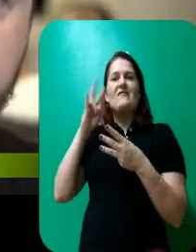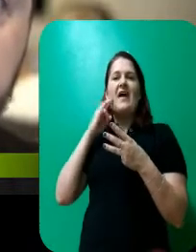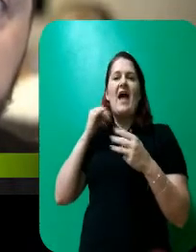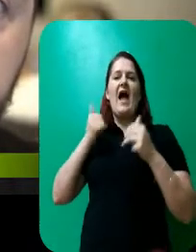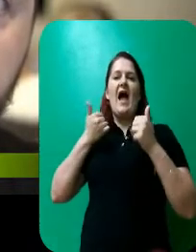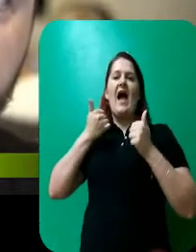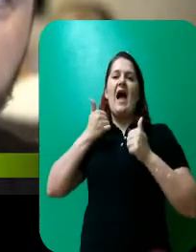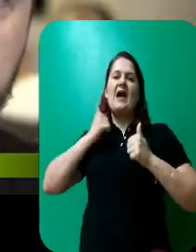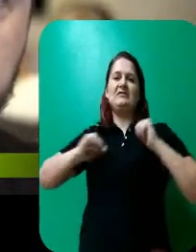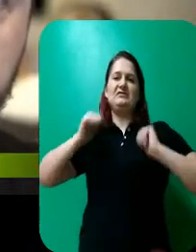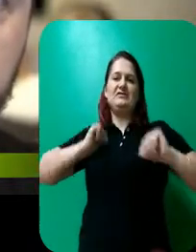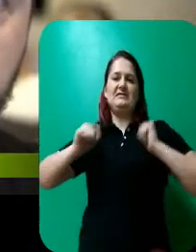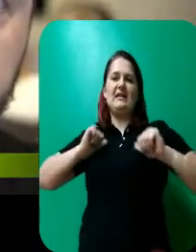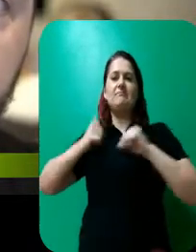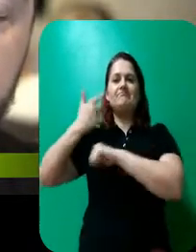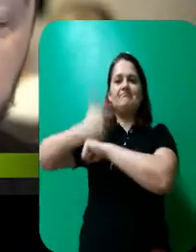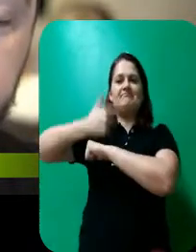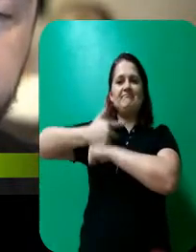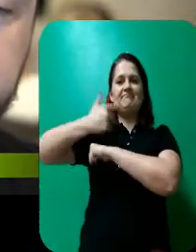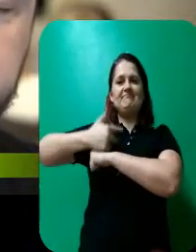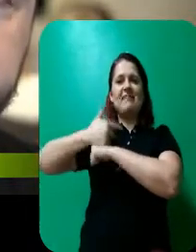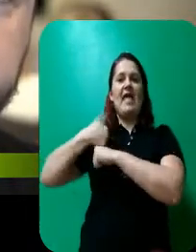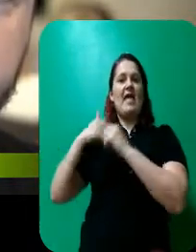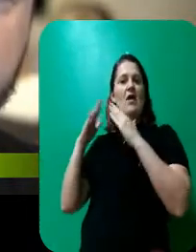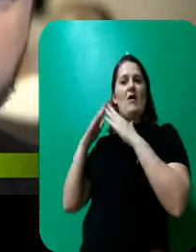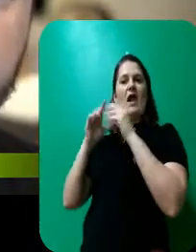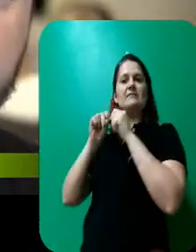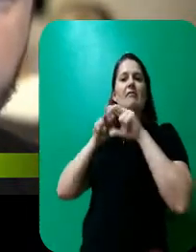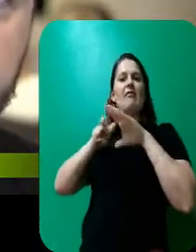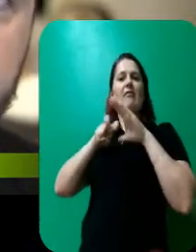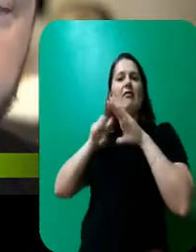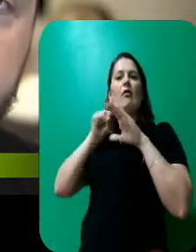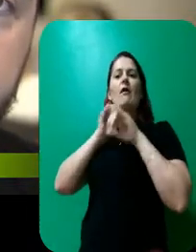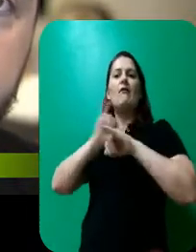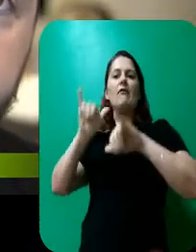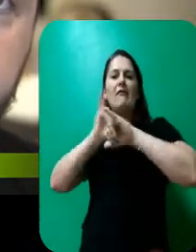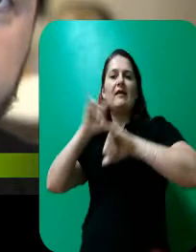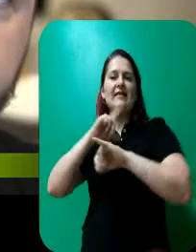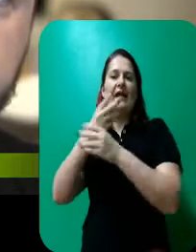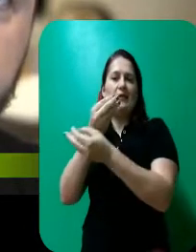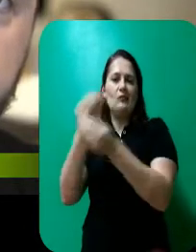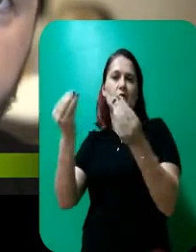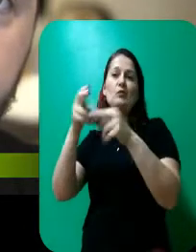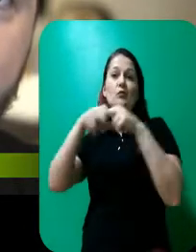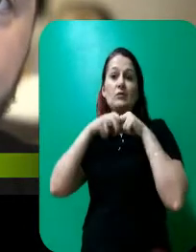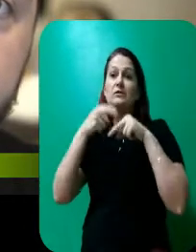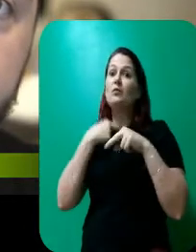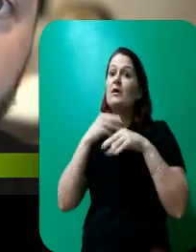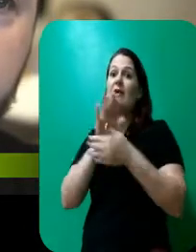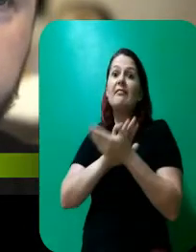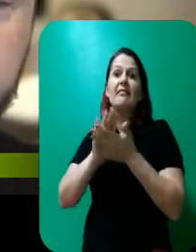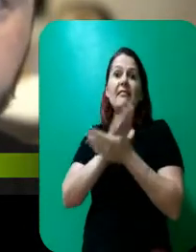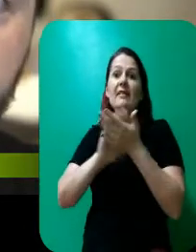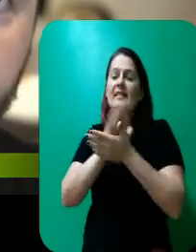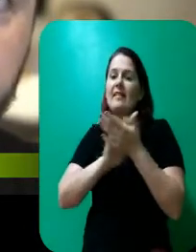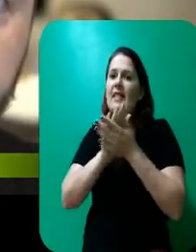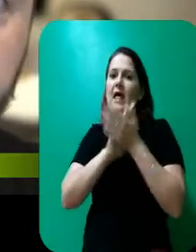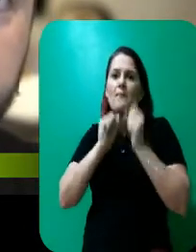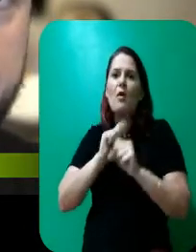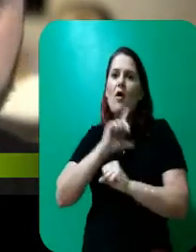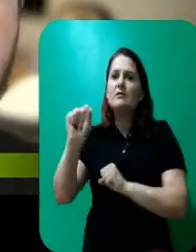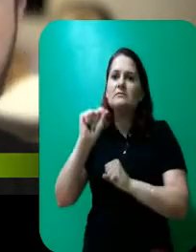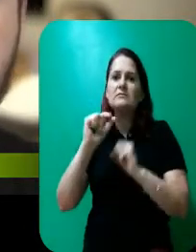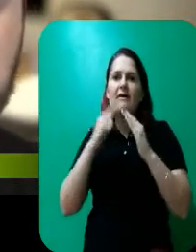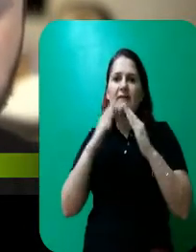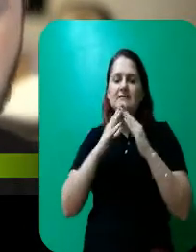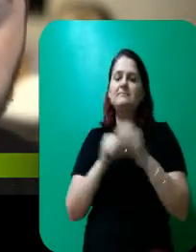eles fazem entediados, porque estão trancados em casa. Isso quer dizer que, se os Estados Unidos parassem, como a China parou,